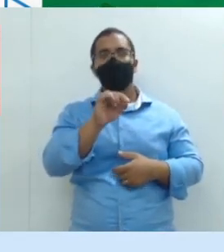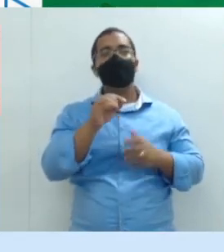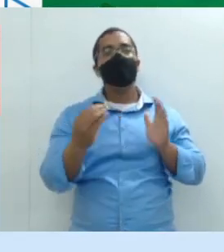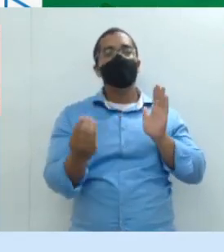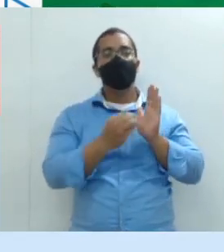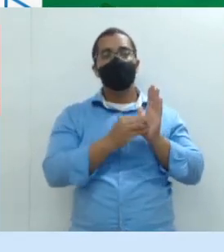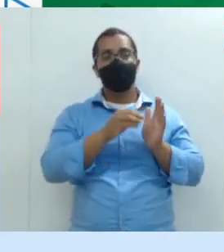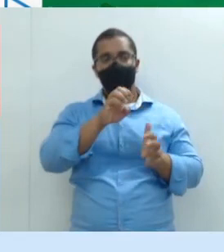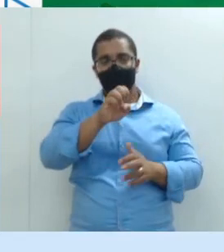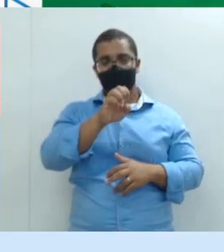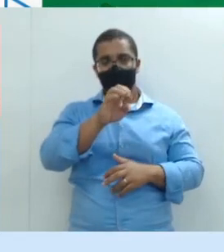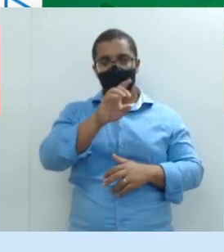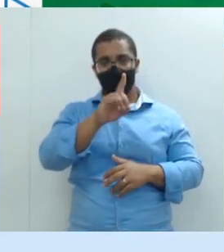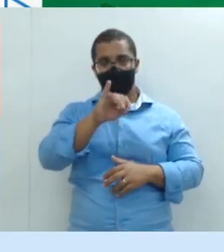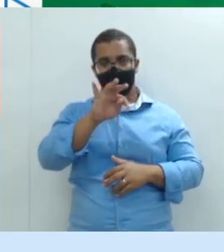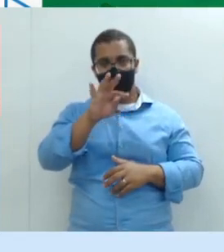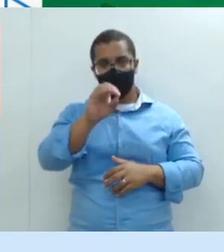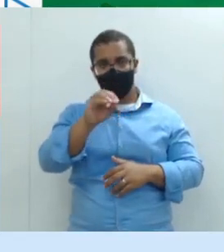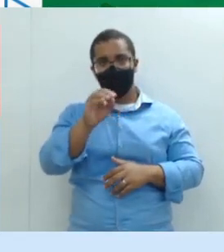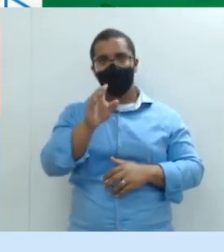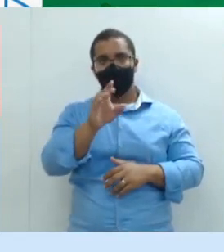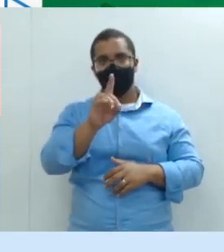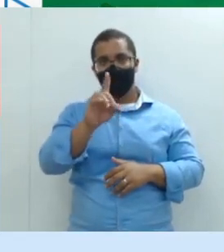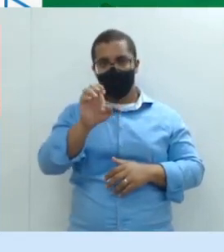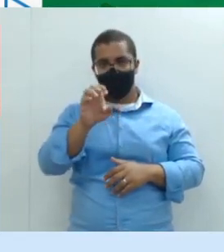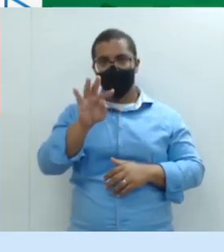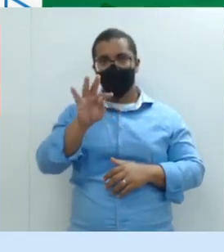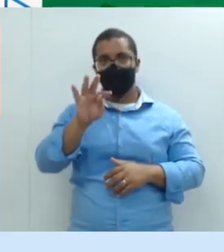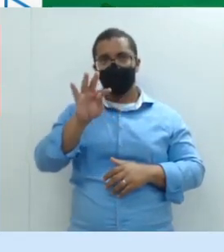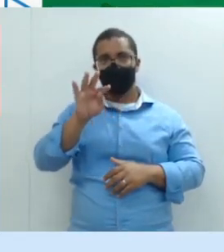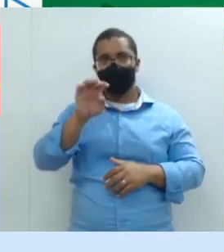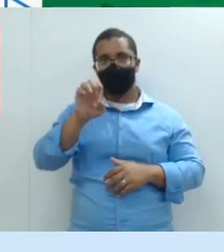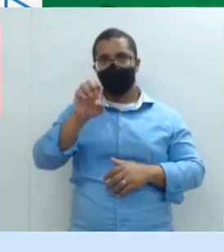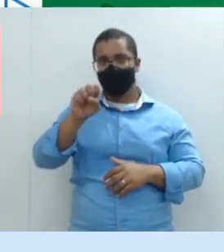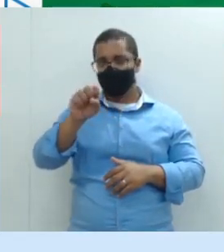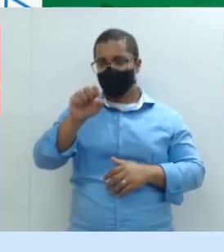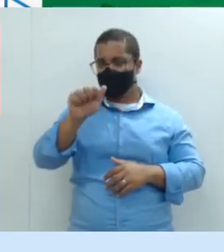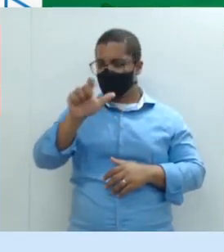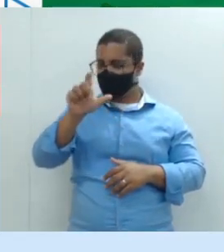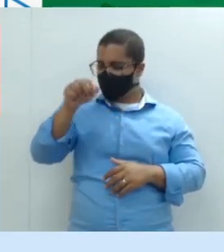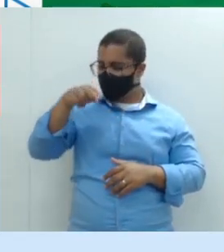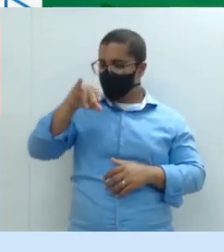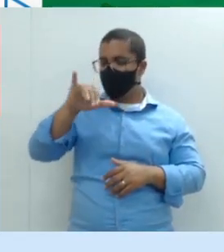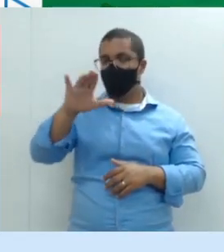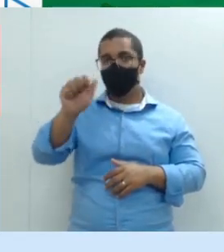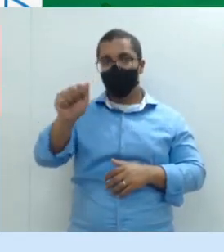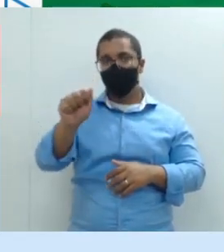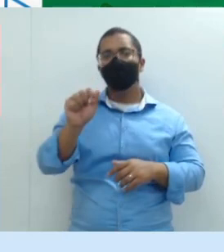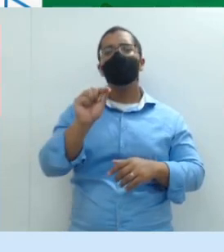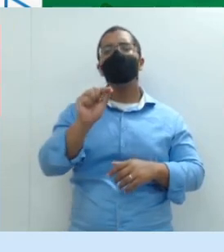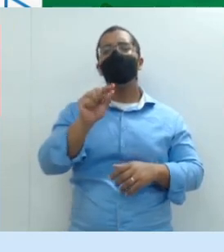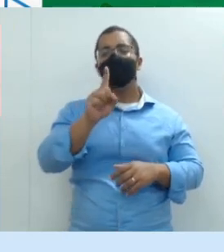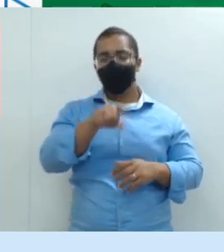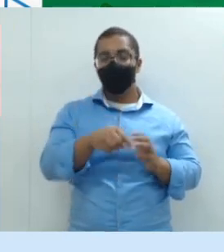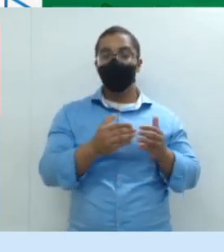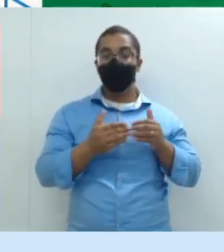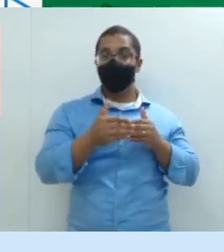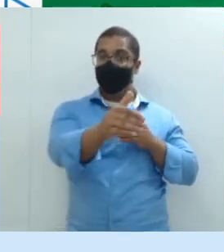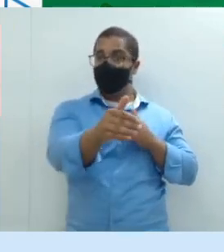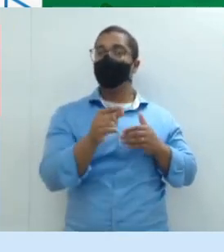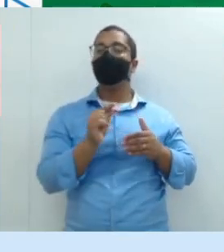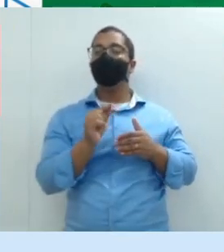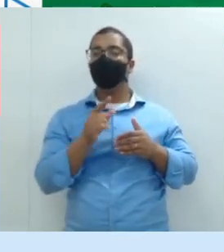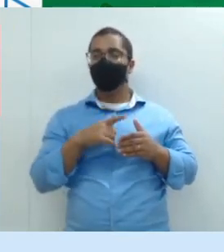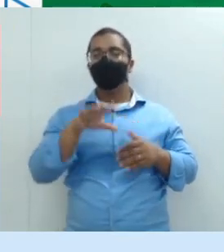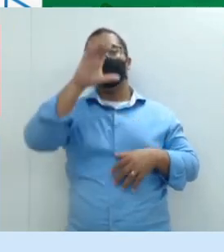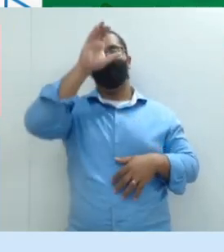de Tessalônica, o Edito de Tessalônica, como alguns podem conhecer também. E aí sim, a partir desse instante, não só havia a presença